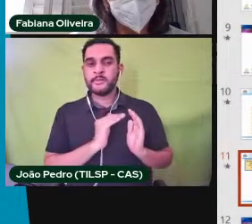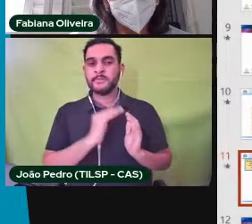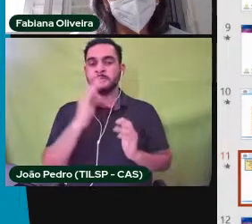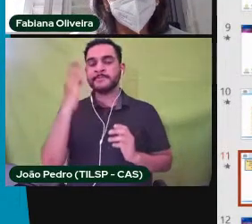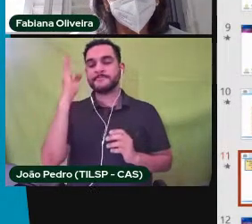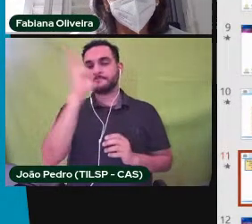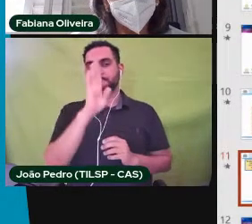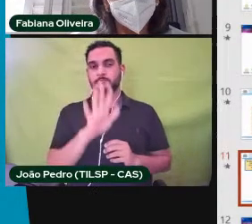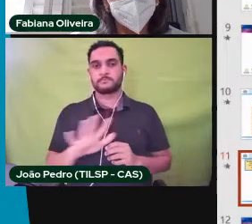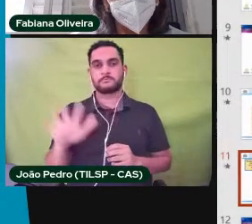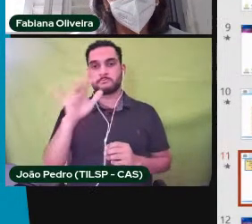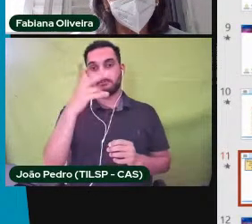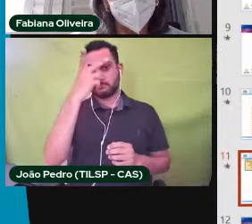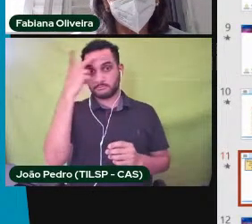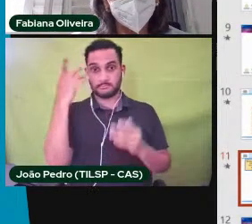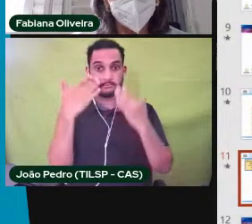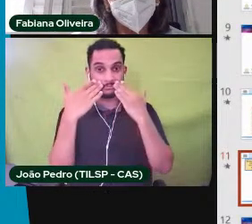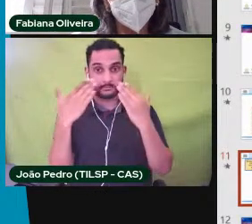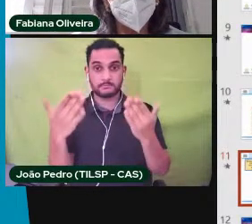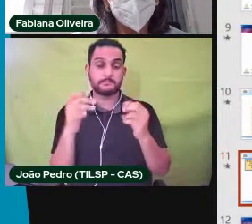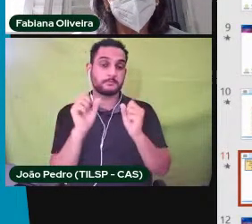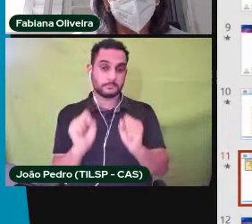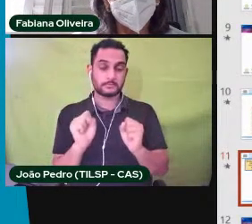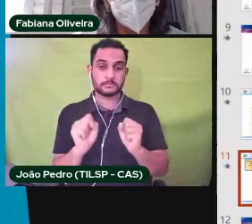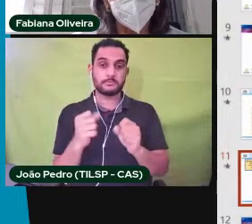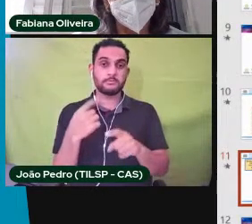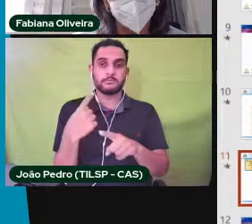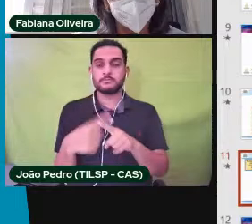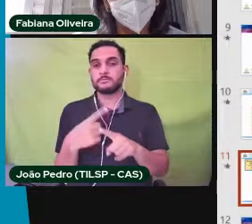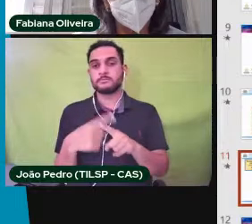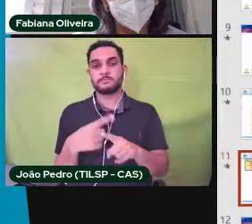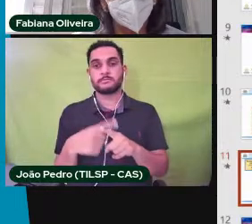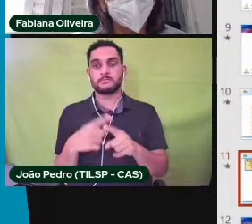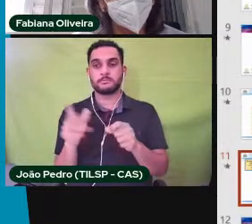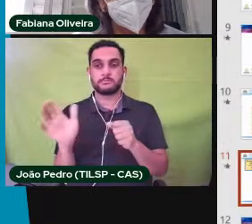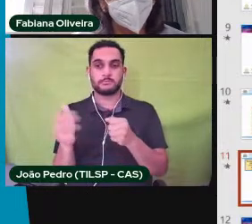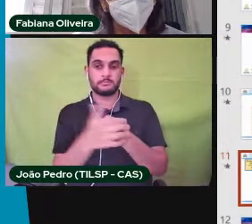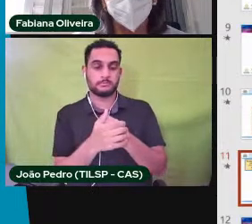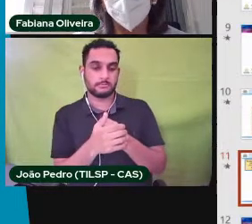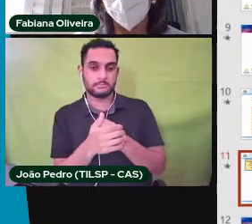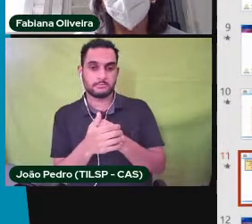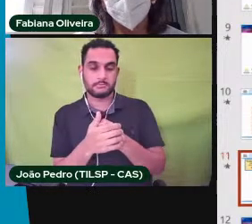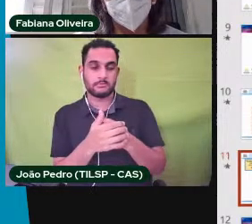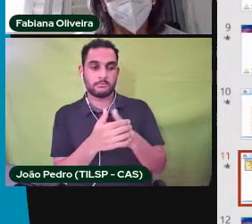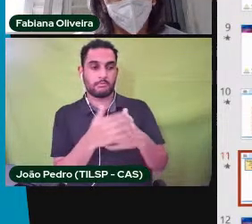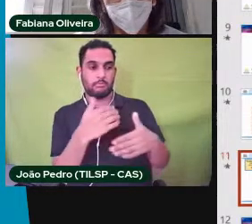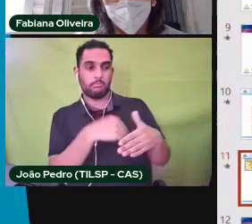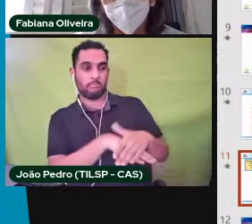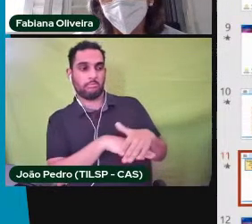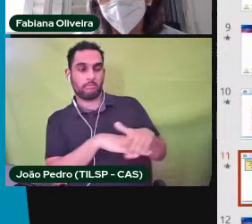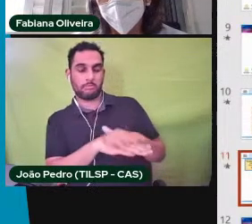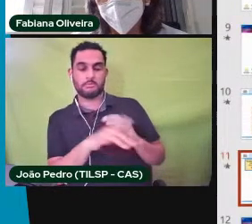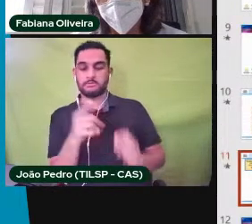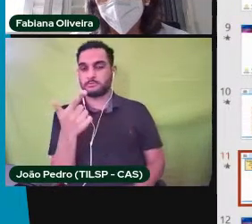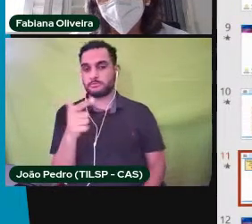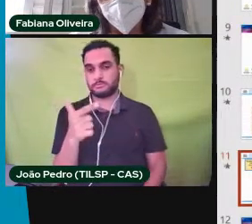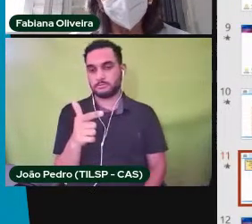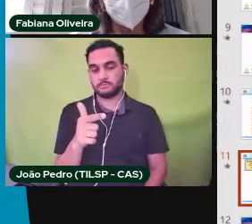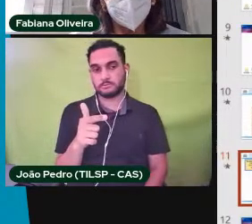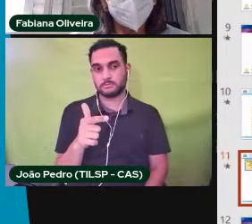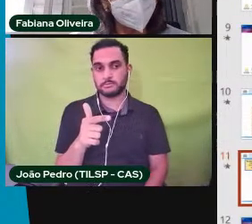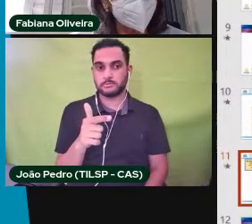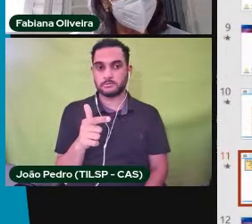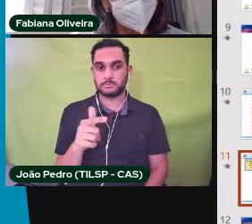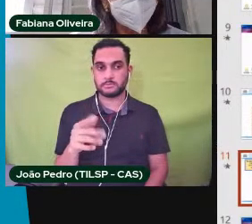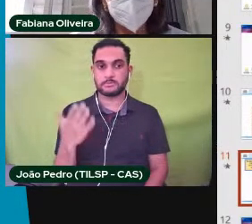sociedade conhecer, porque não existe nada oculto e nem engavetado os propósitos da Rede APAI,